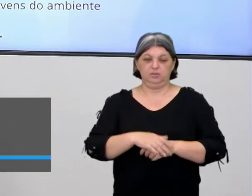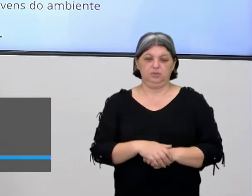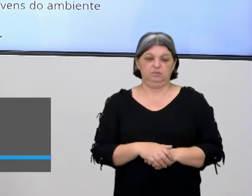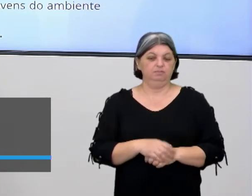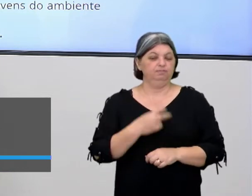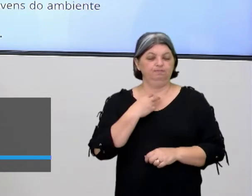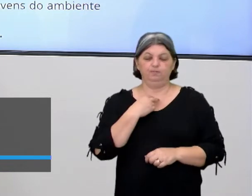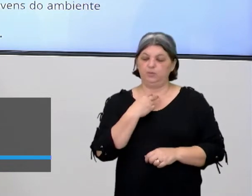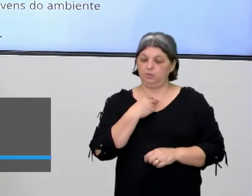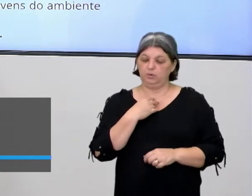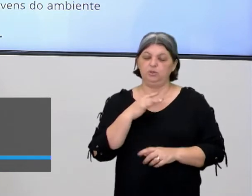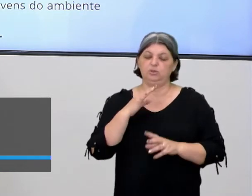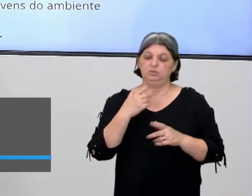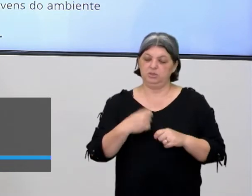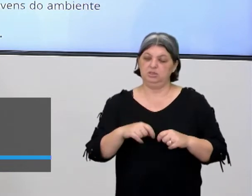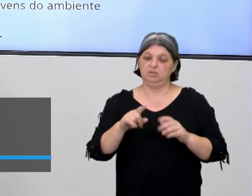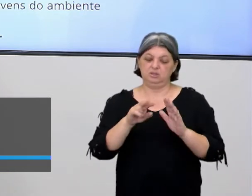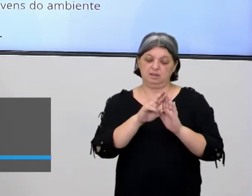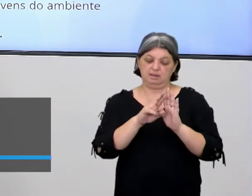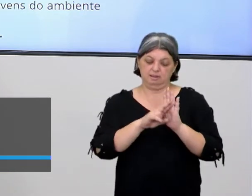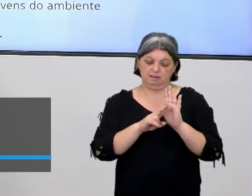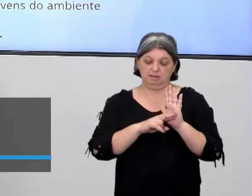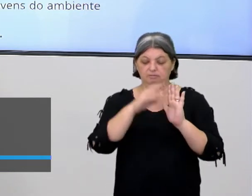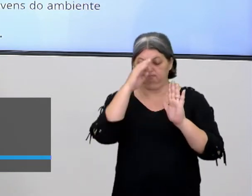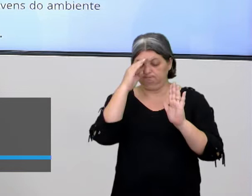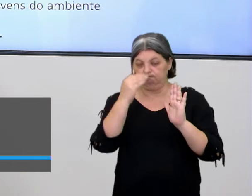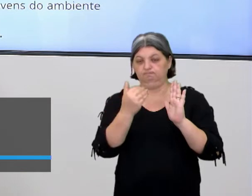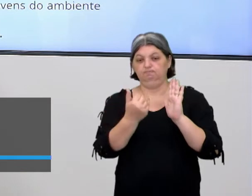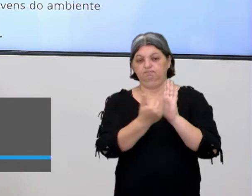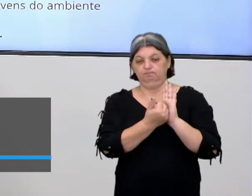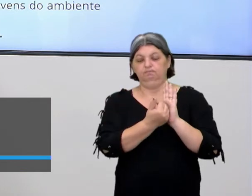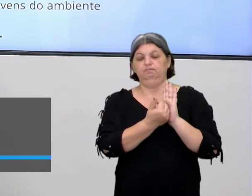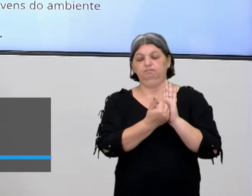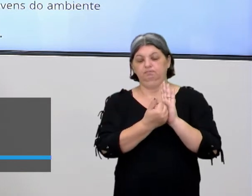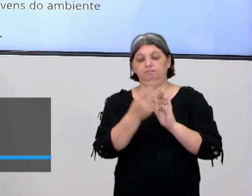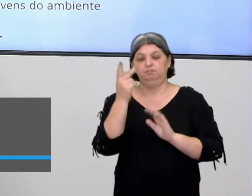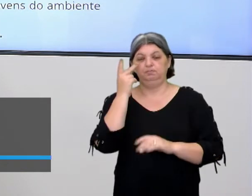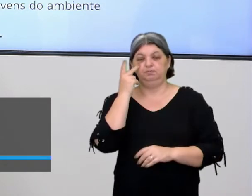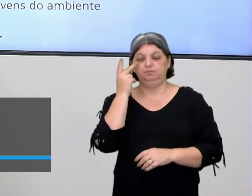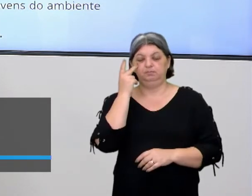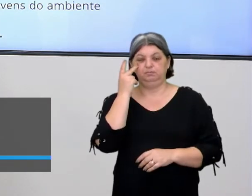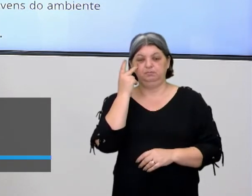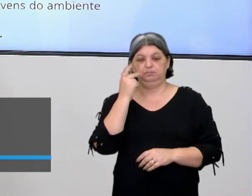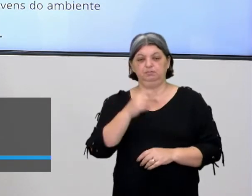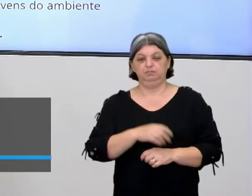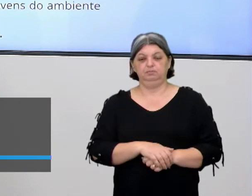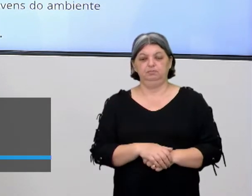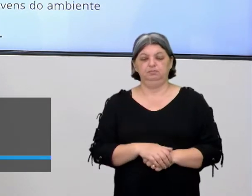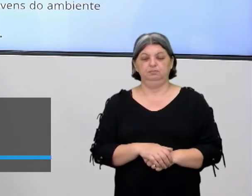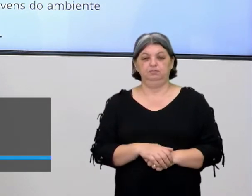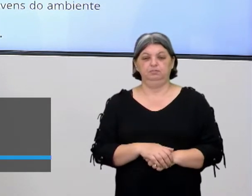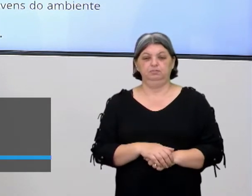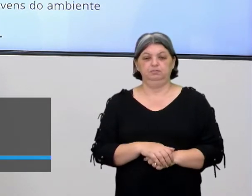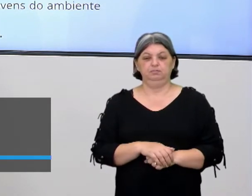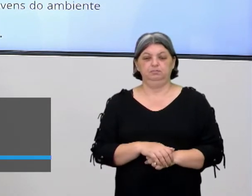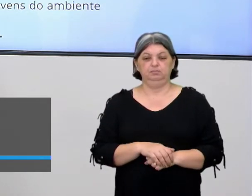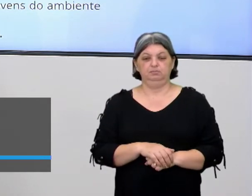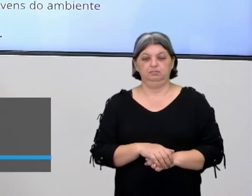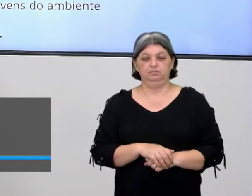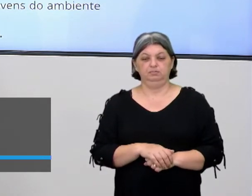todos os protocolos, né, muito rigorosos. O estado de São Paulo aqui, eu particularmente,